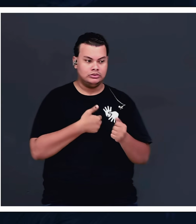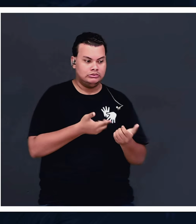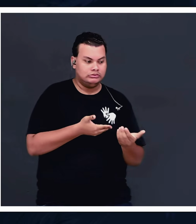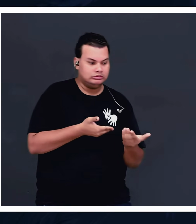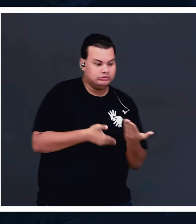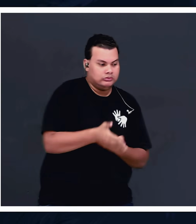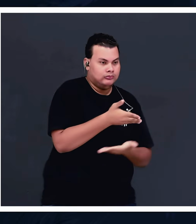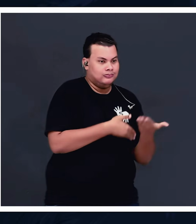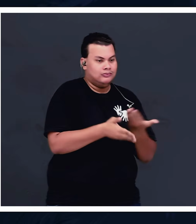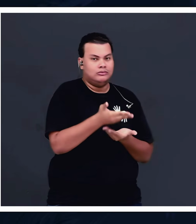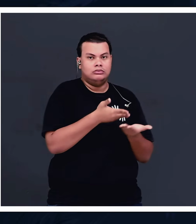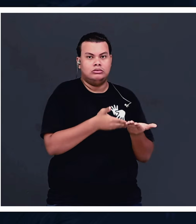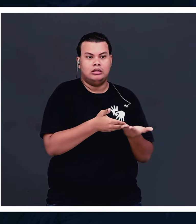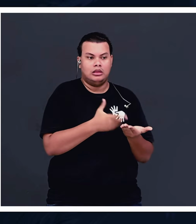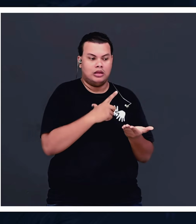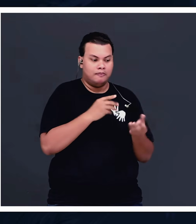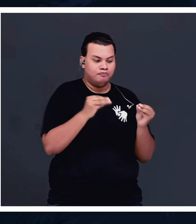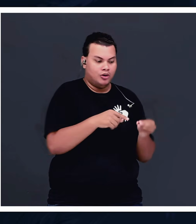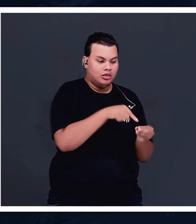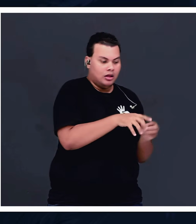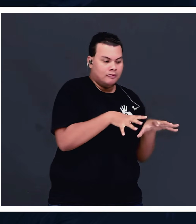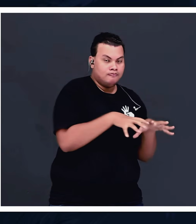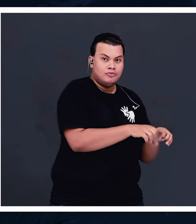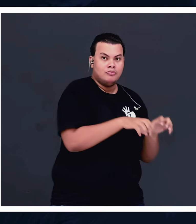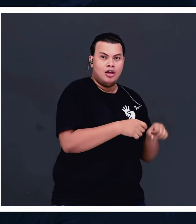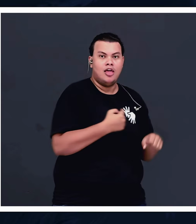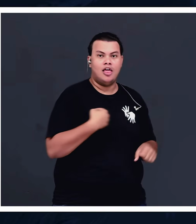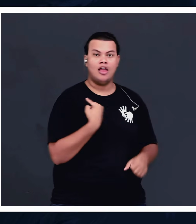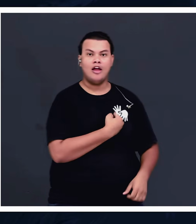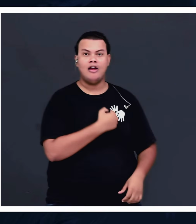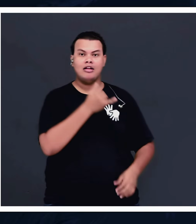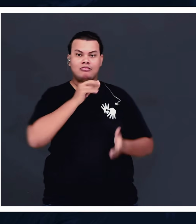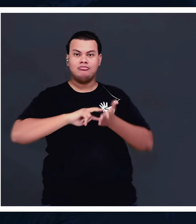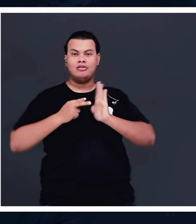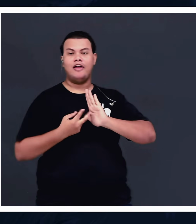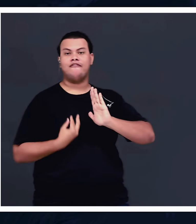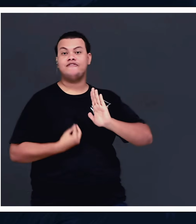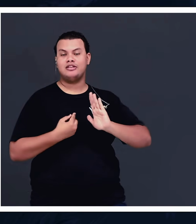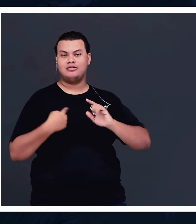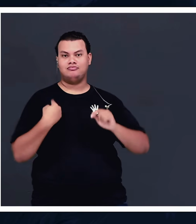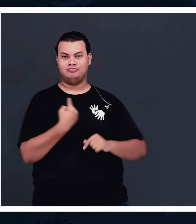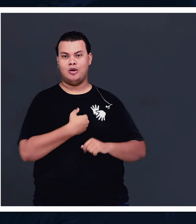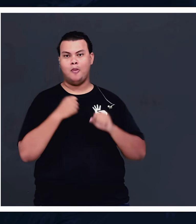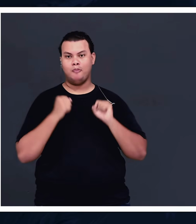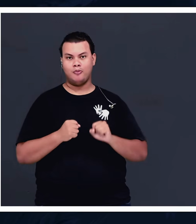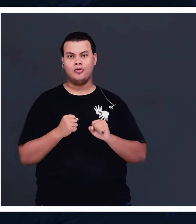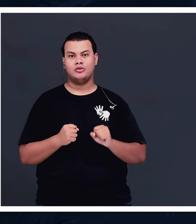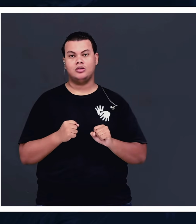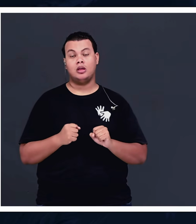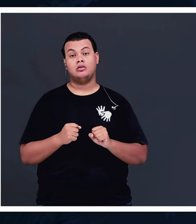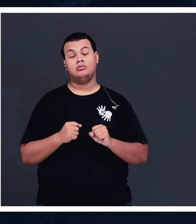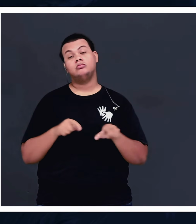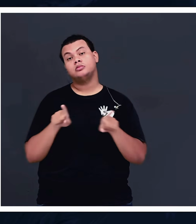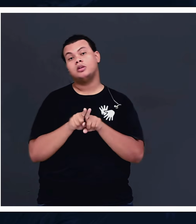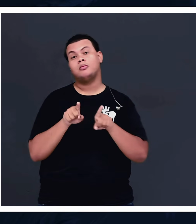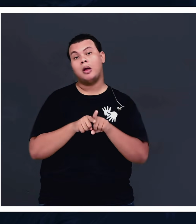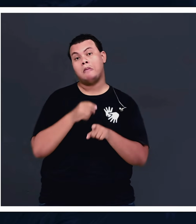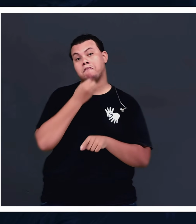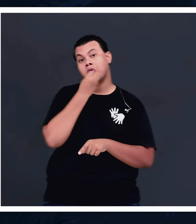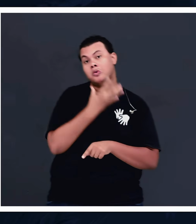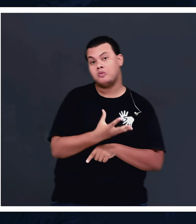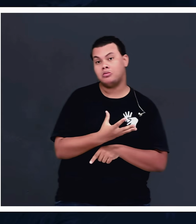elas contaminam essa massa que é a nossa vida. E aí isso vale para coisas